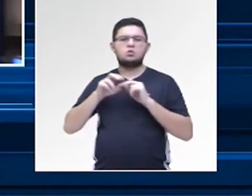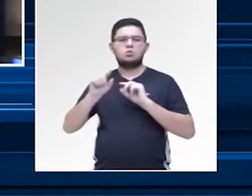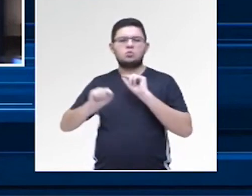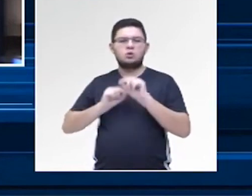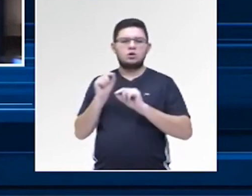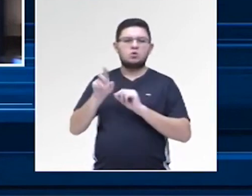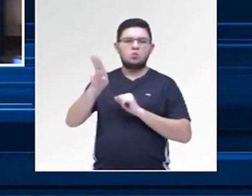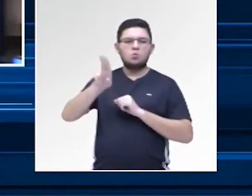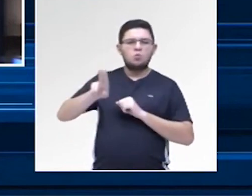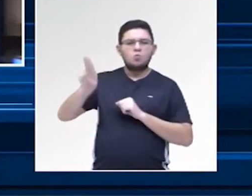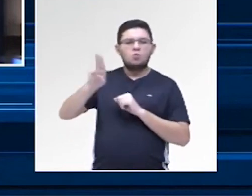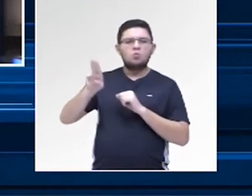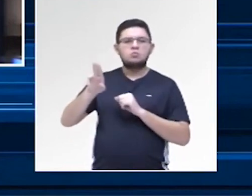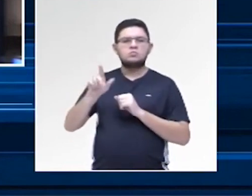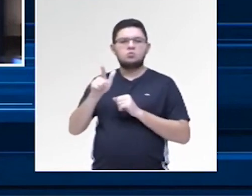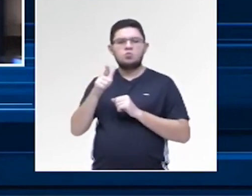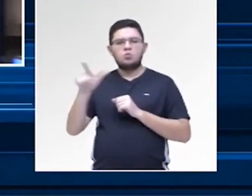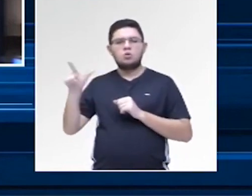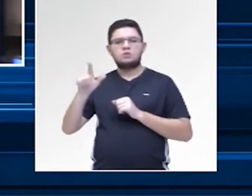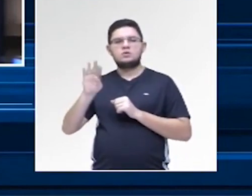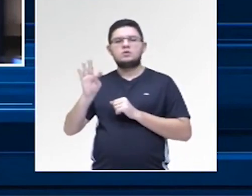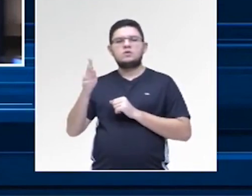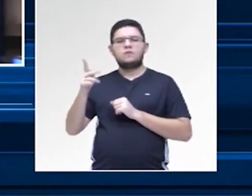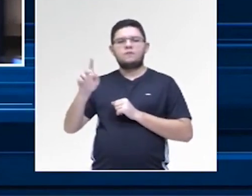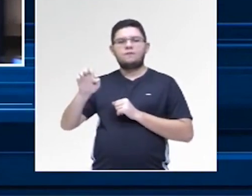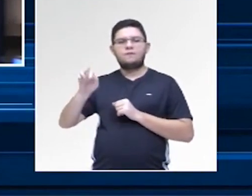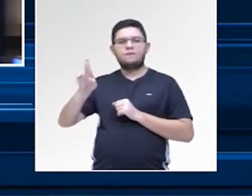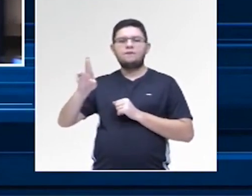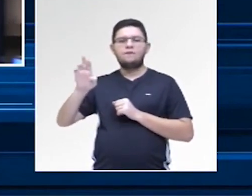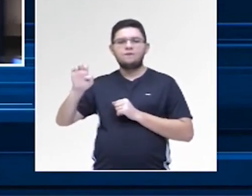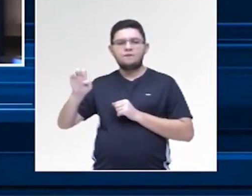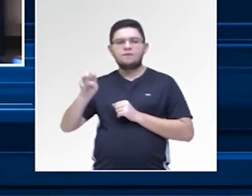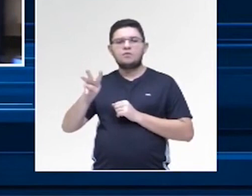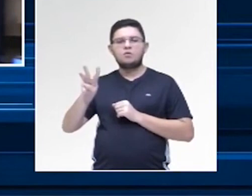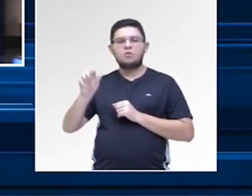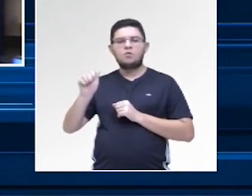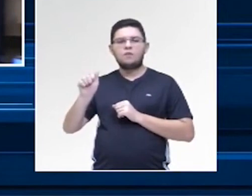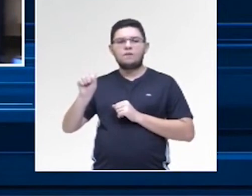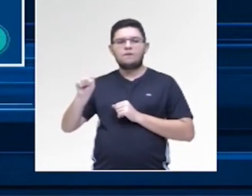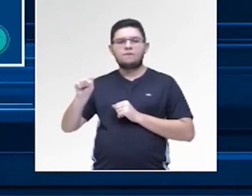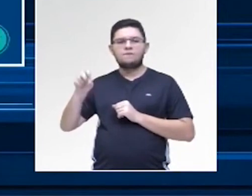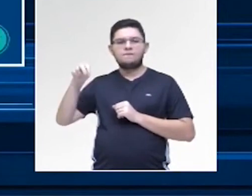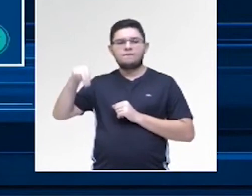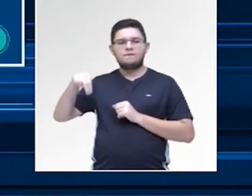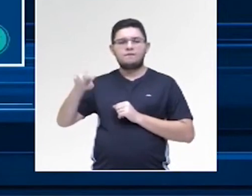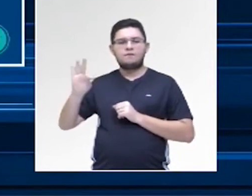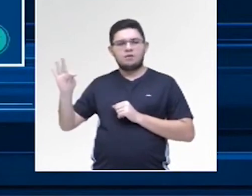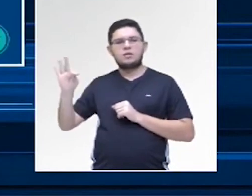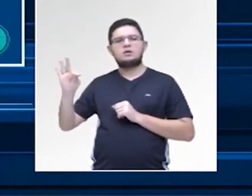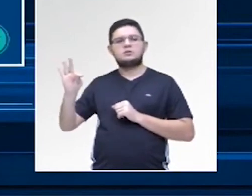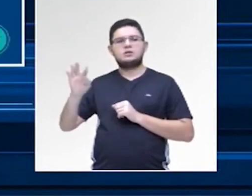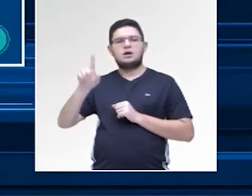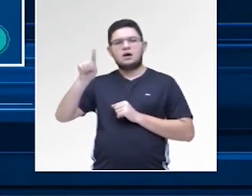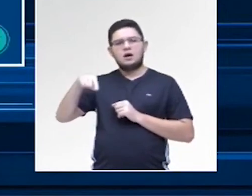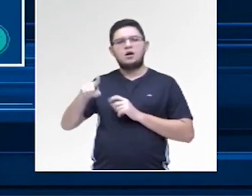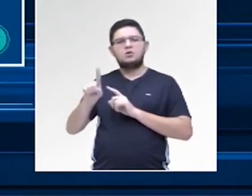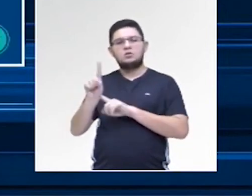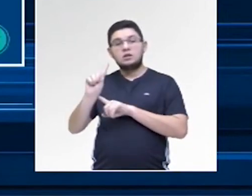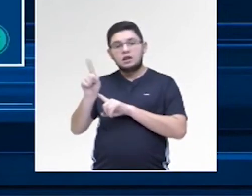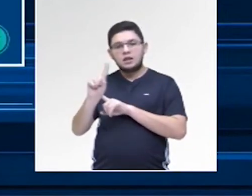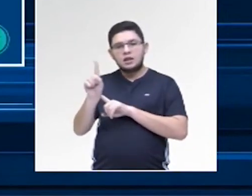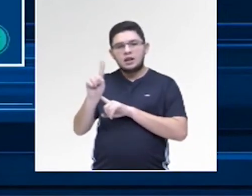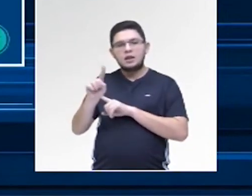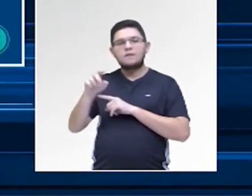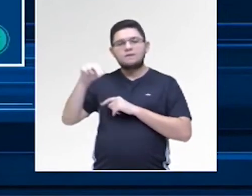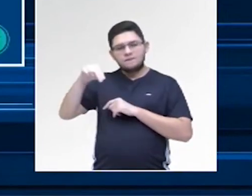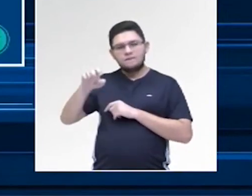nenhuma, não tinha, né? Não havia nenhuma estação de trem. Então, aqui é a forma negativa, que é a que sobrou